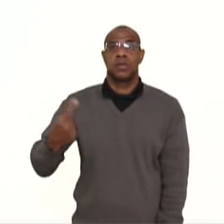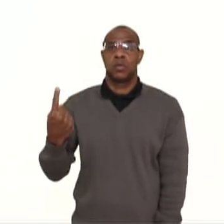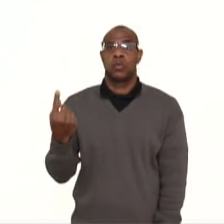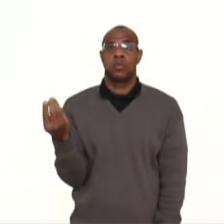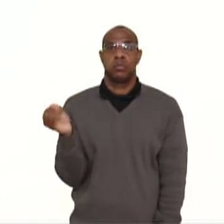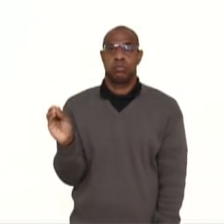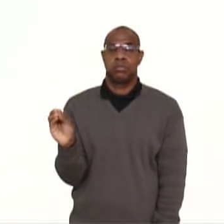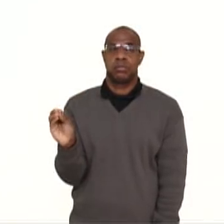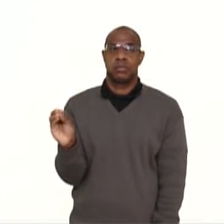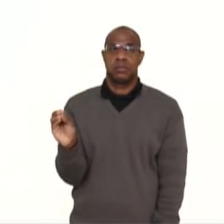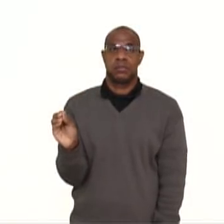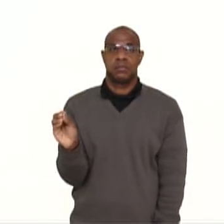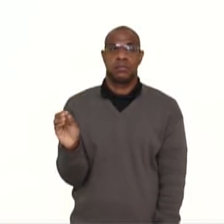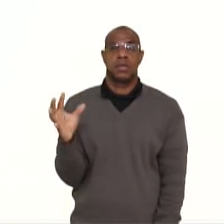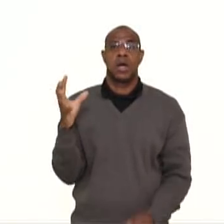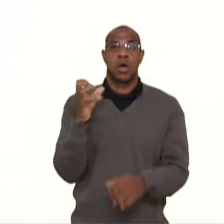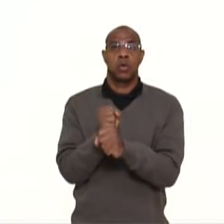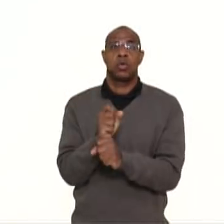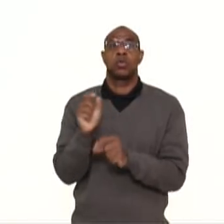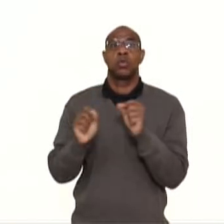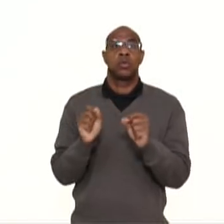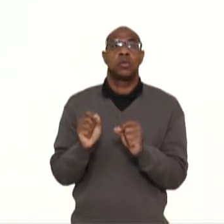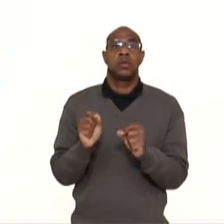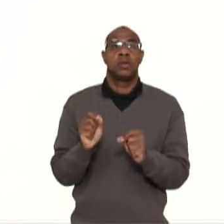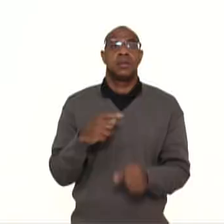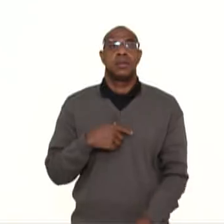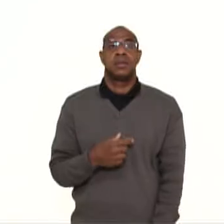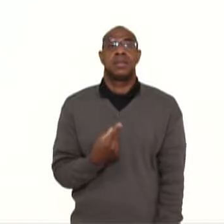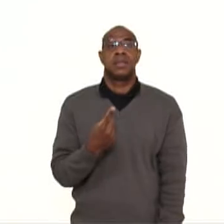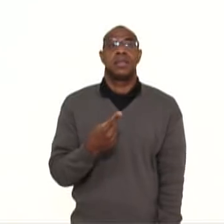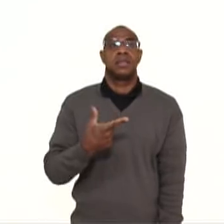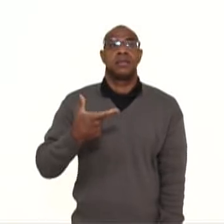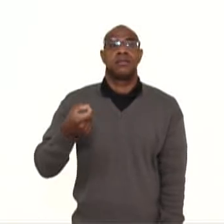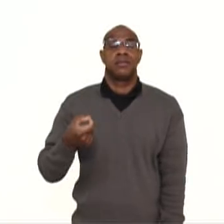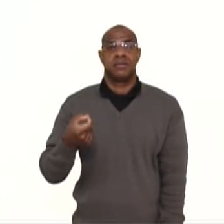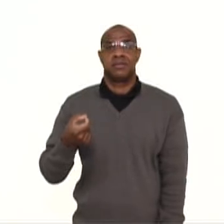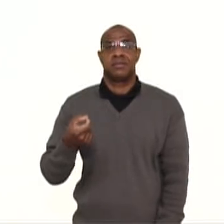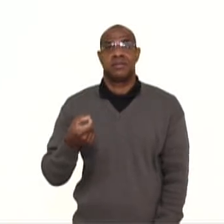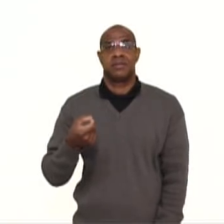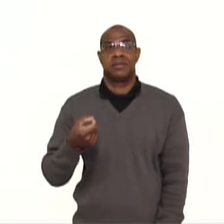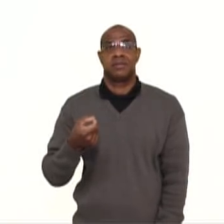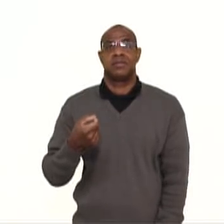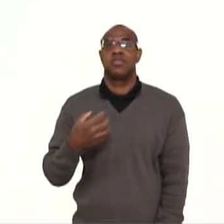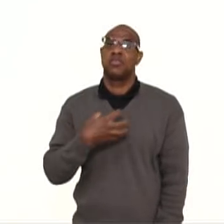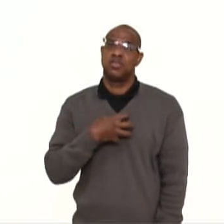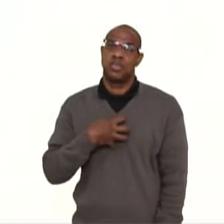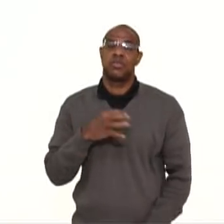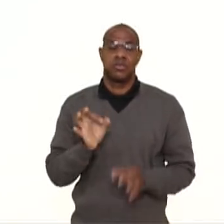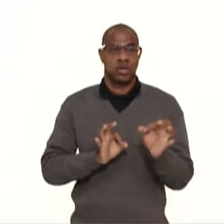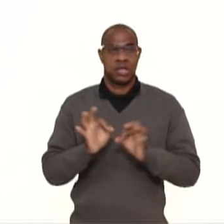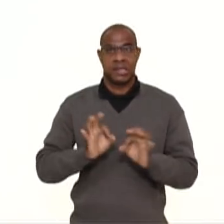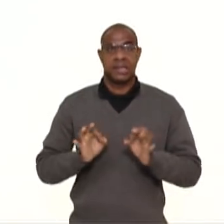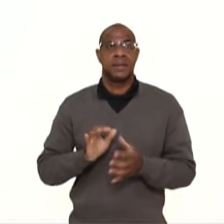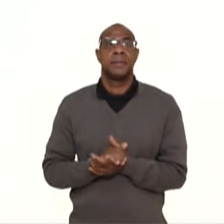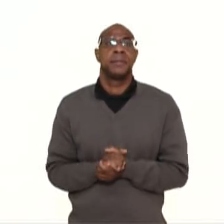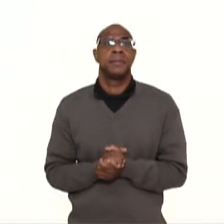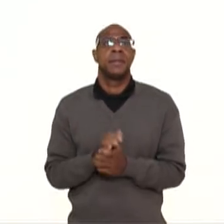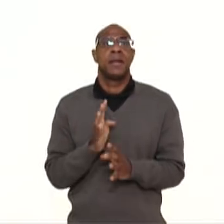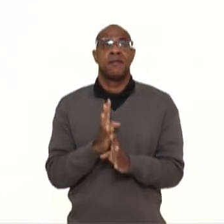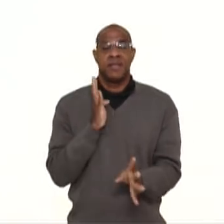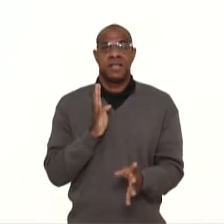para o quinto. Ao todo, nós temos 120 formas de organizar essa fila. Beleza?